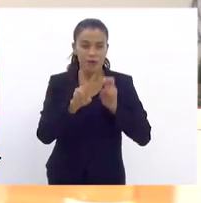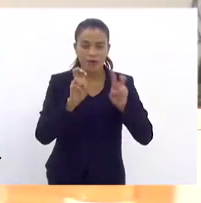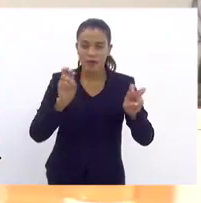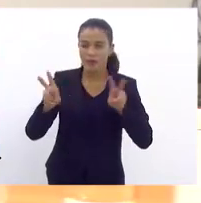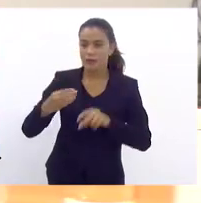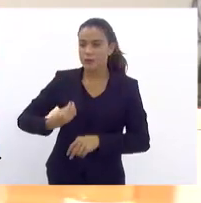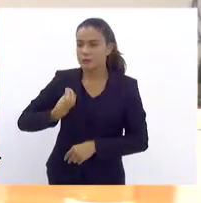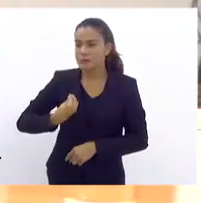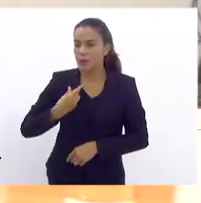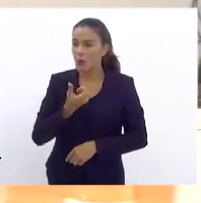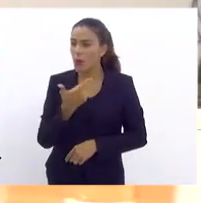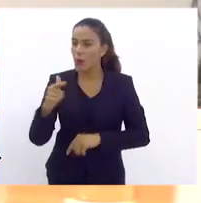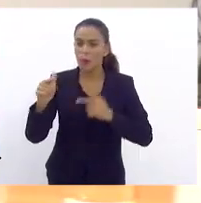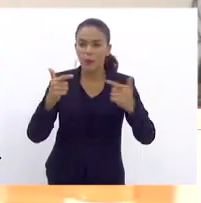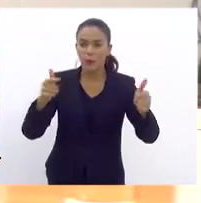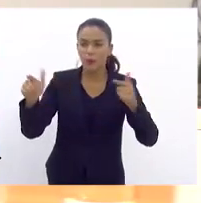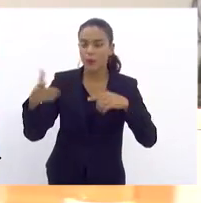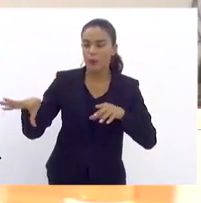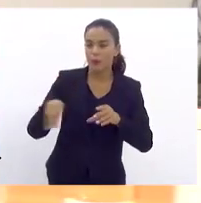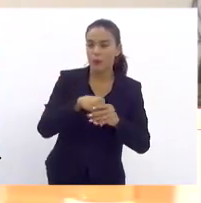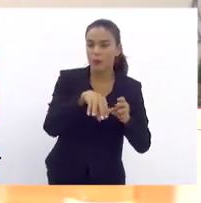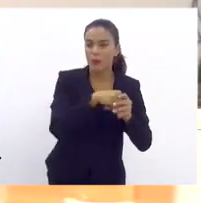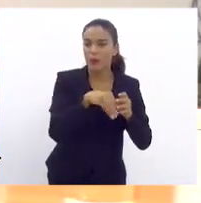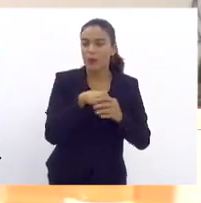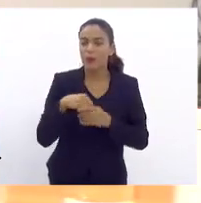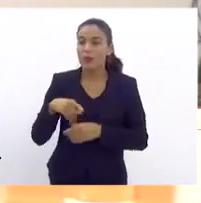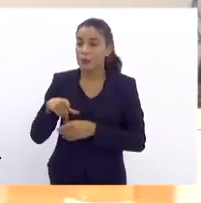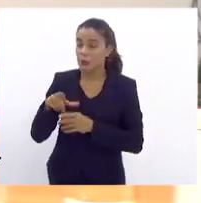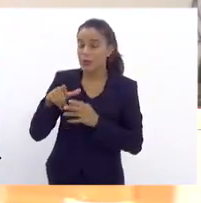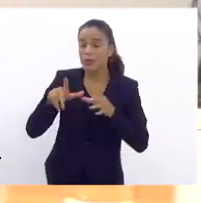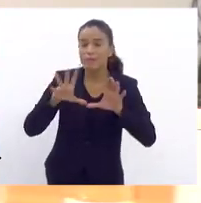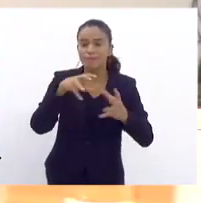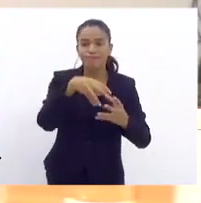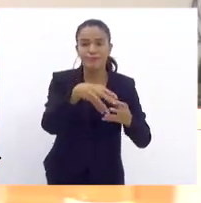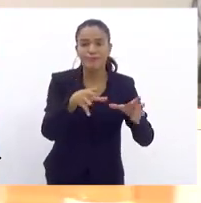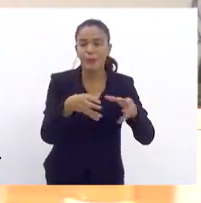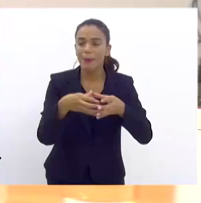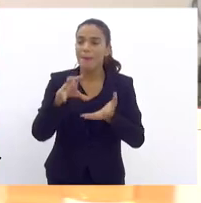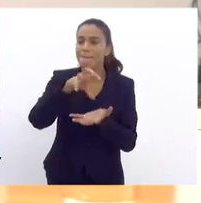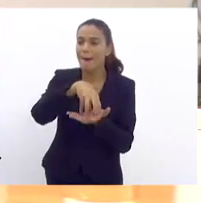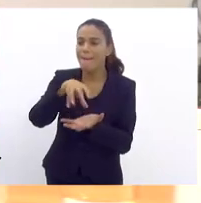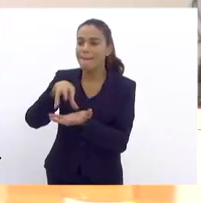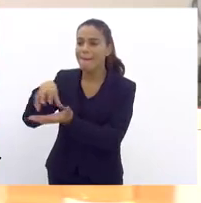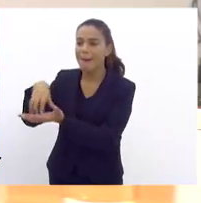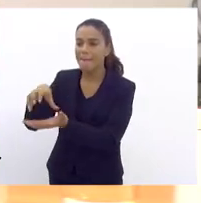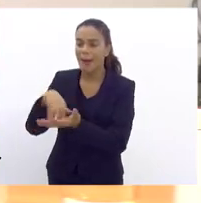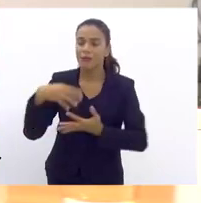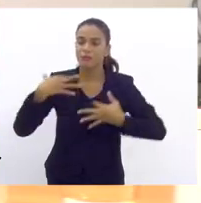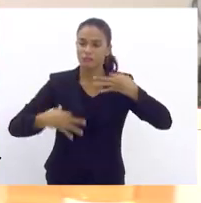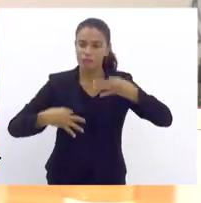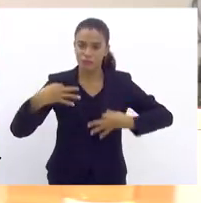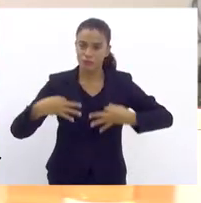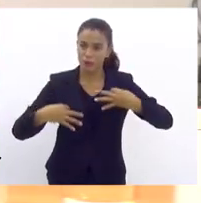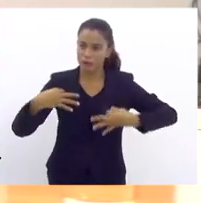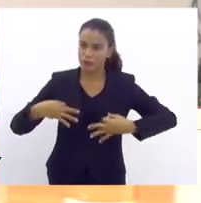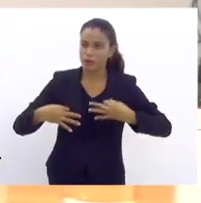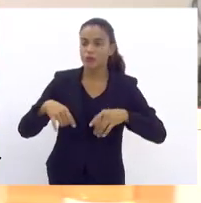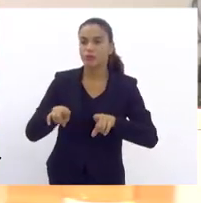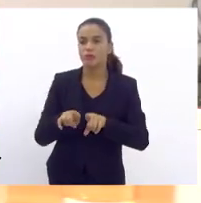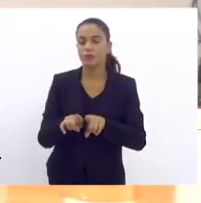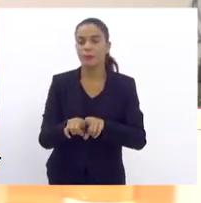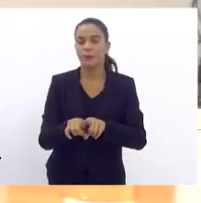outros integrantes inclusive de departamentos muito importantes do nosso Tribunal de Justiça que